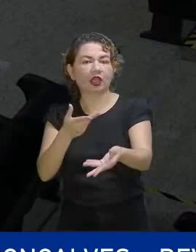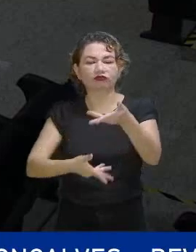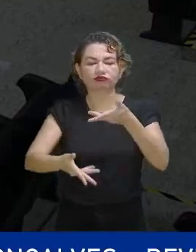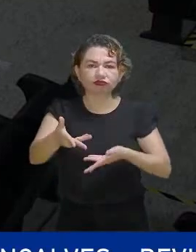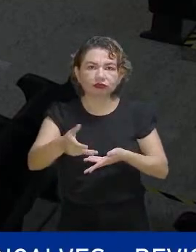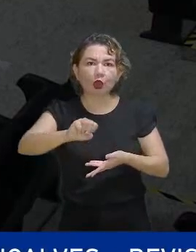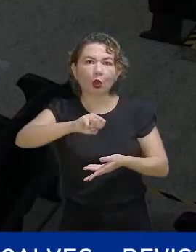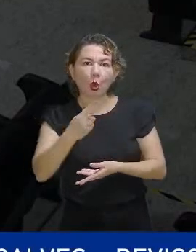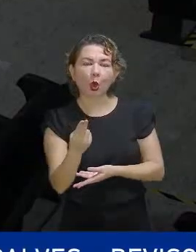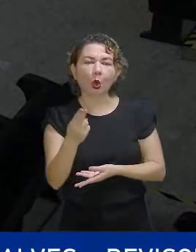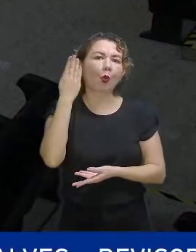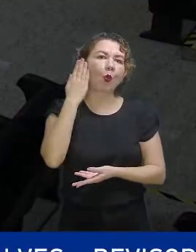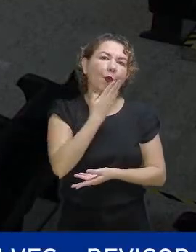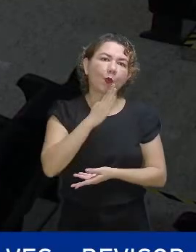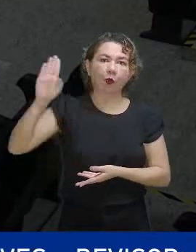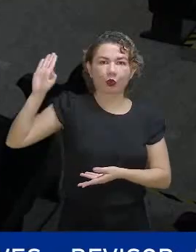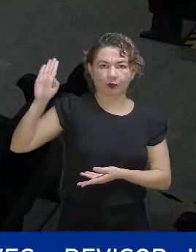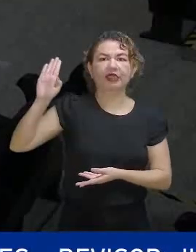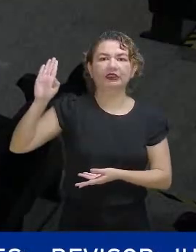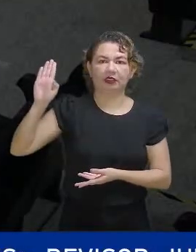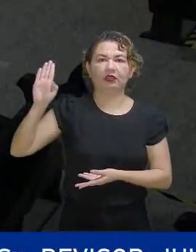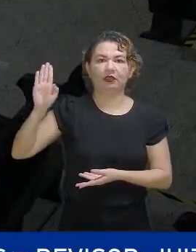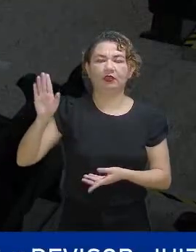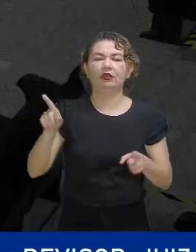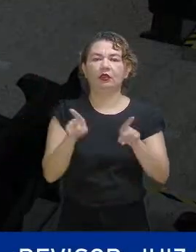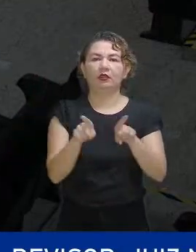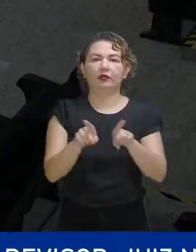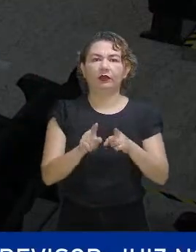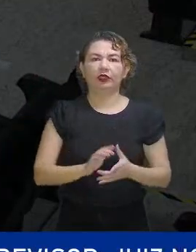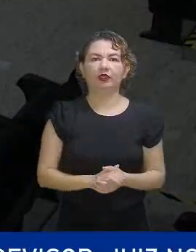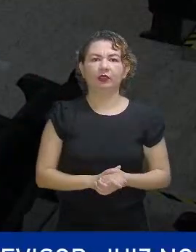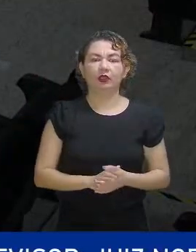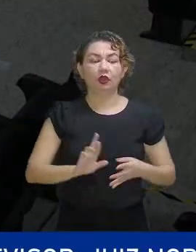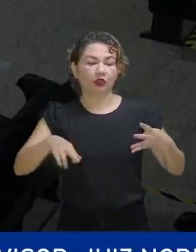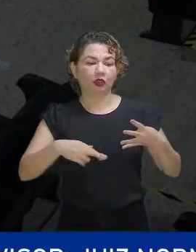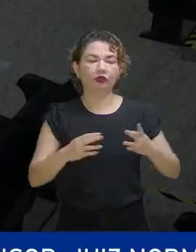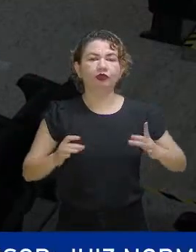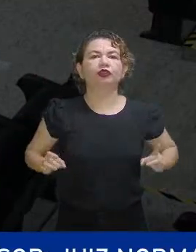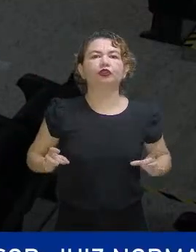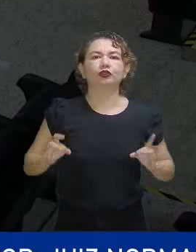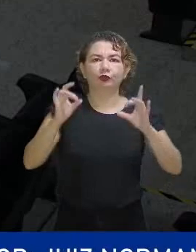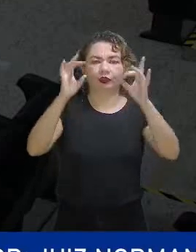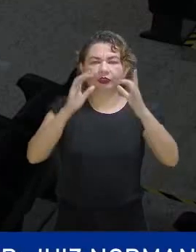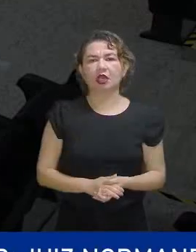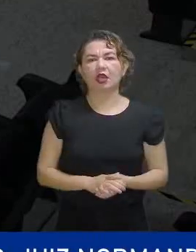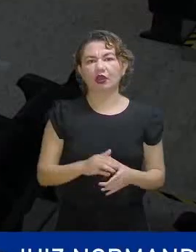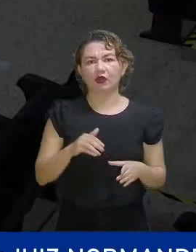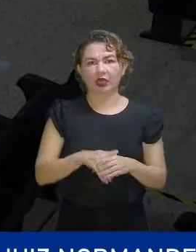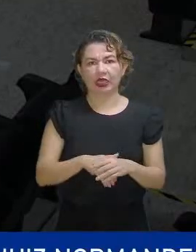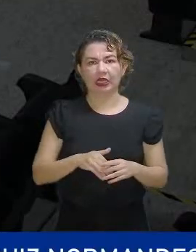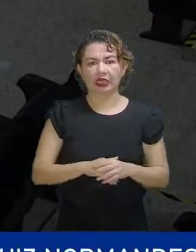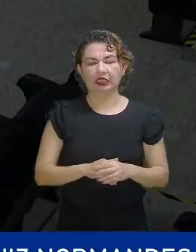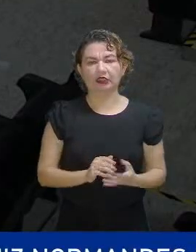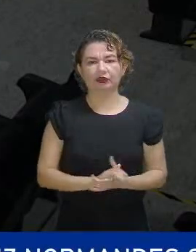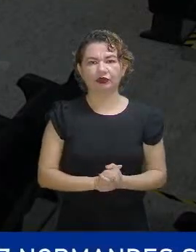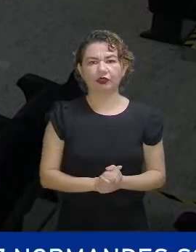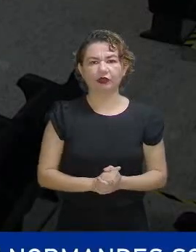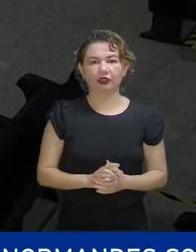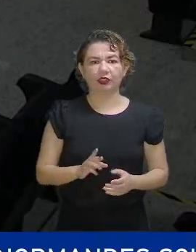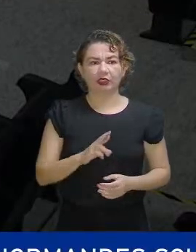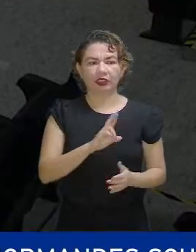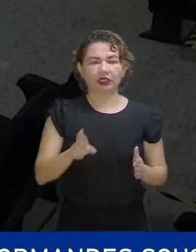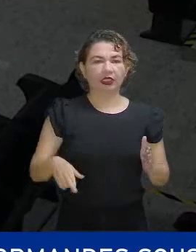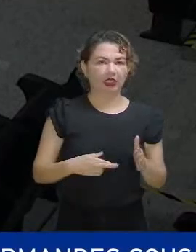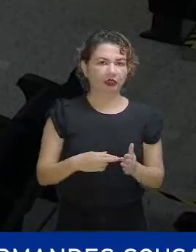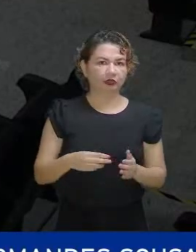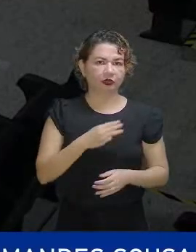prometer abstenção. Esse é um precedente, o recurso especial eleitoral número 238, Mato Grosso, relator ministro Alexandre